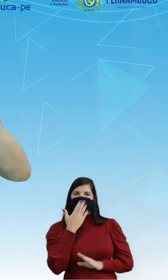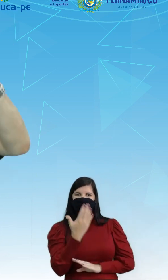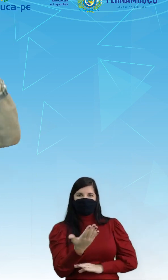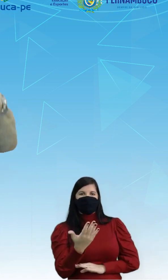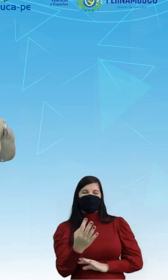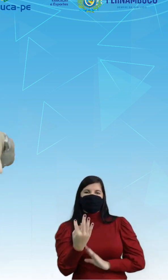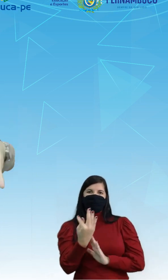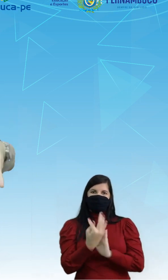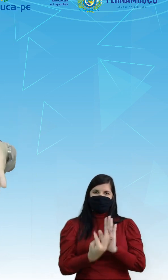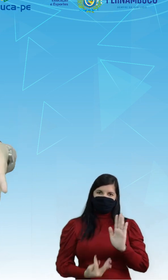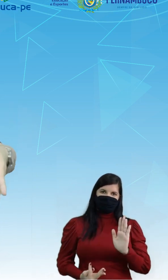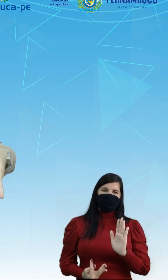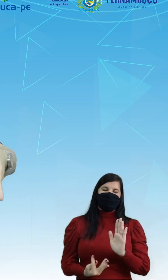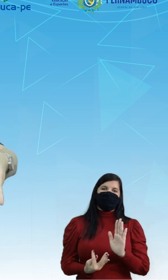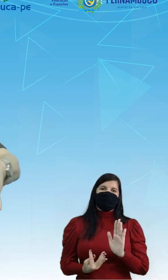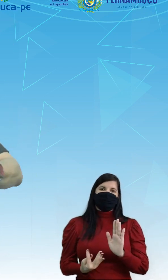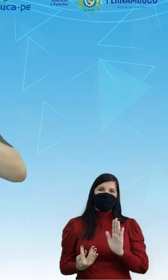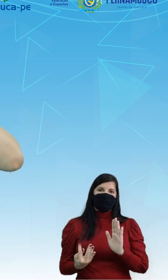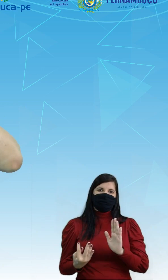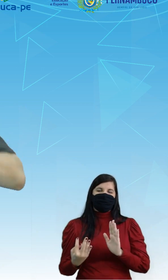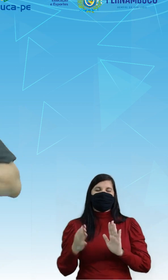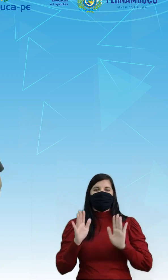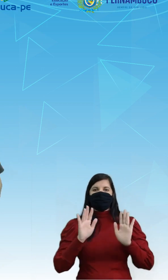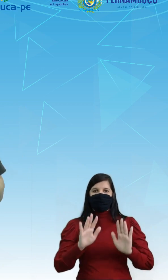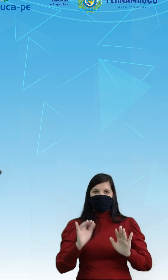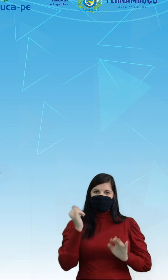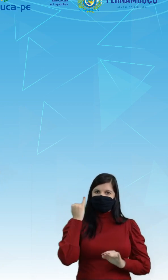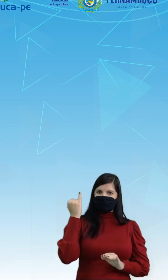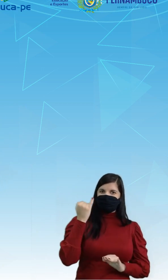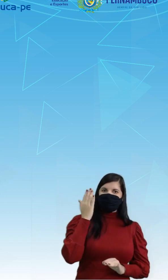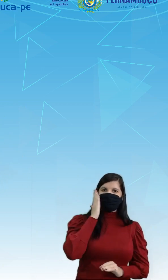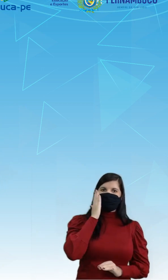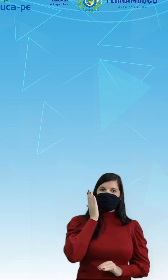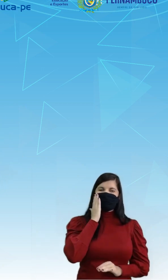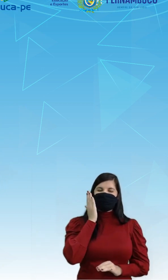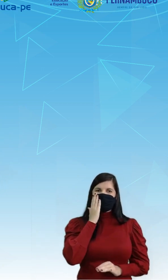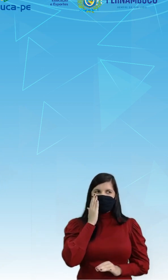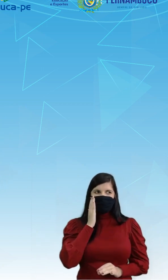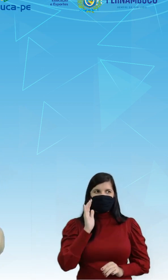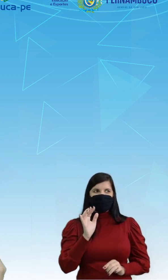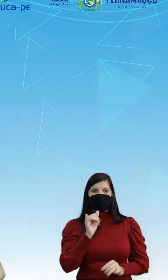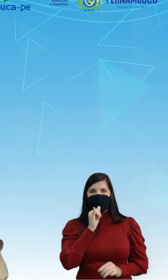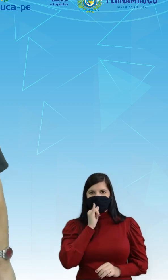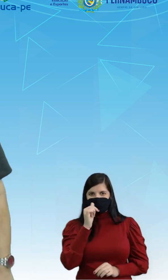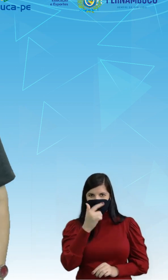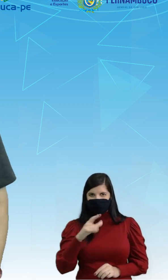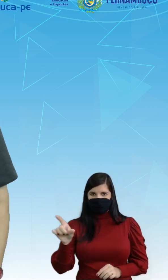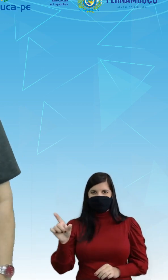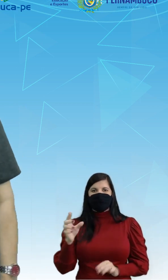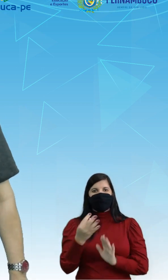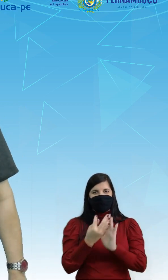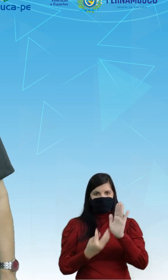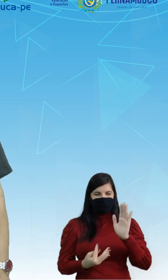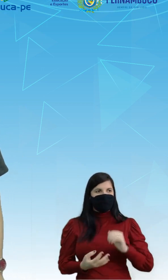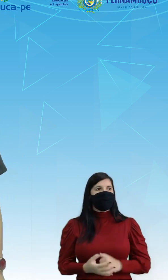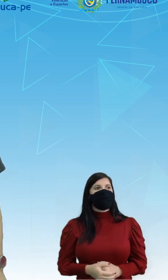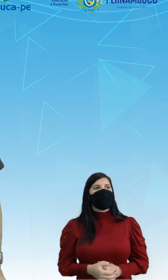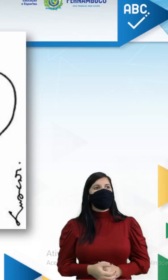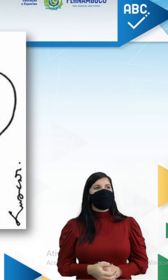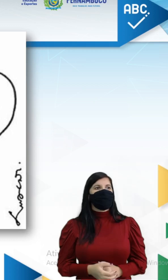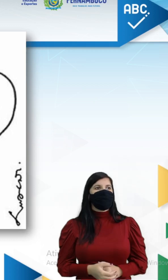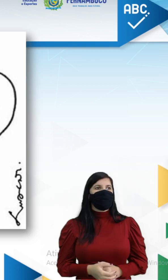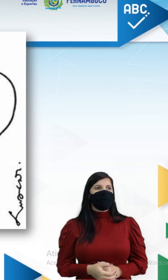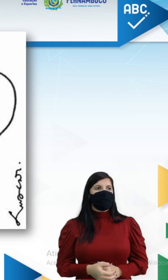texto, a superfície do texto. Então, é importante entender. Olhem só esse texto agora. Vejam